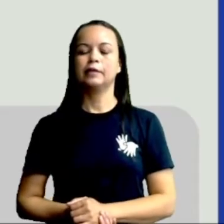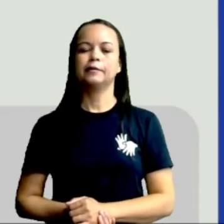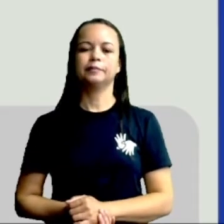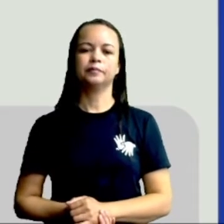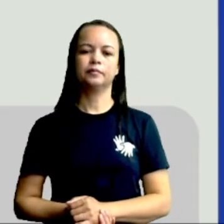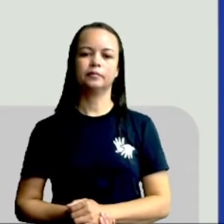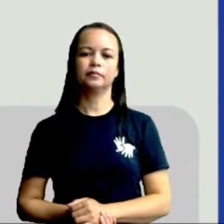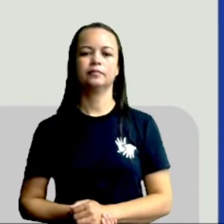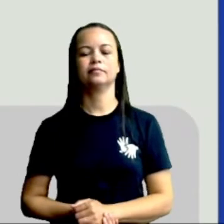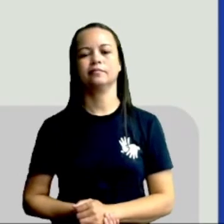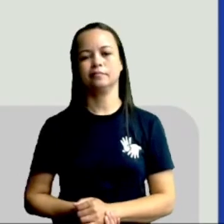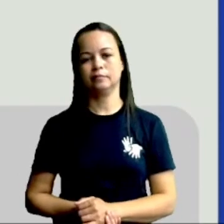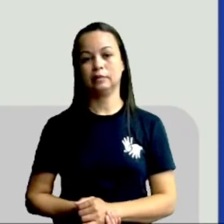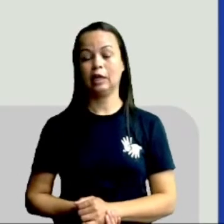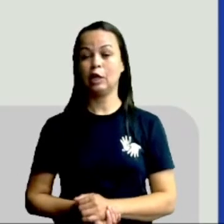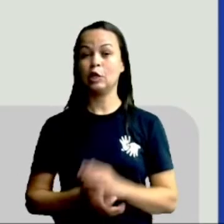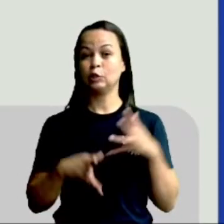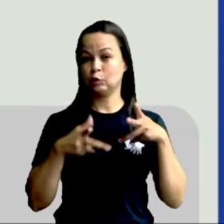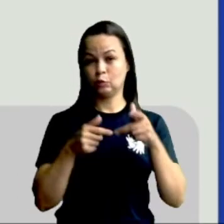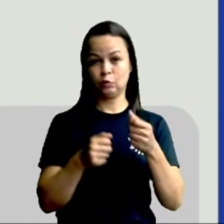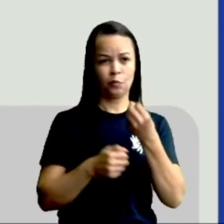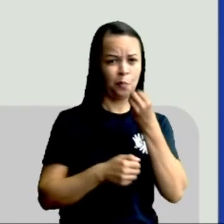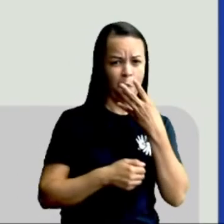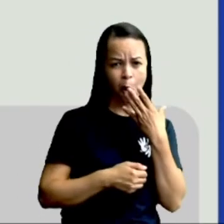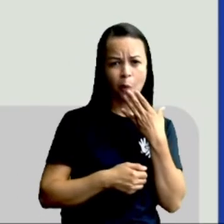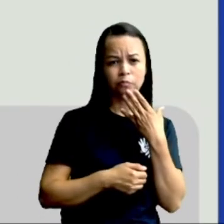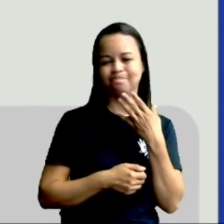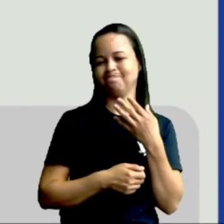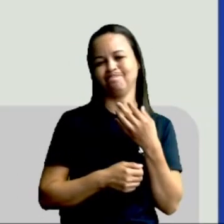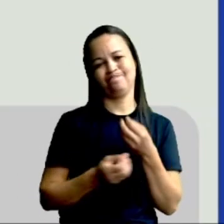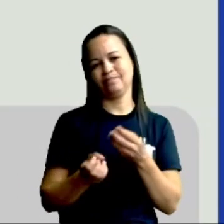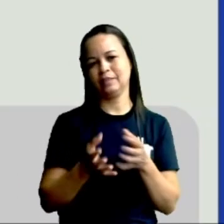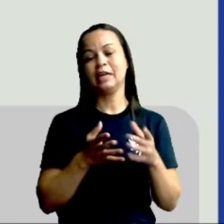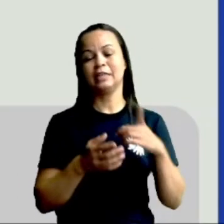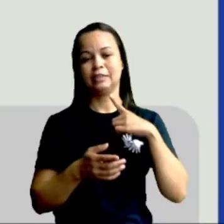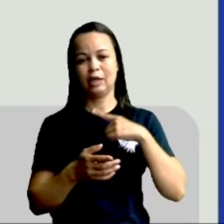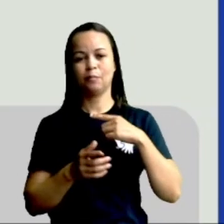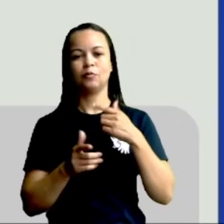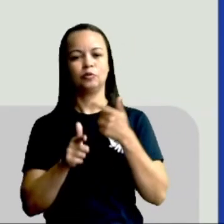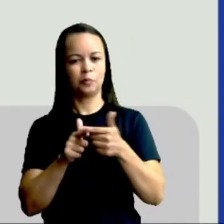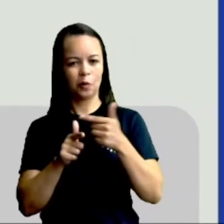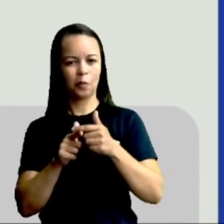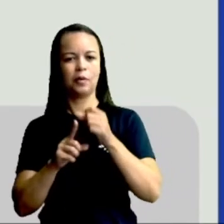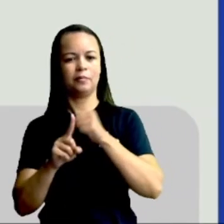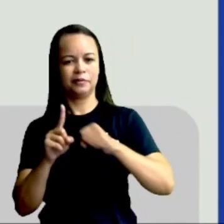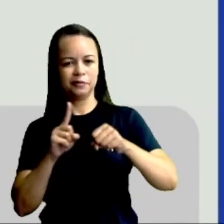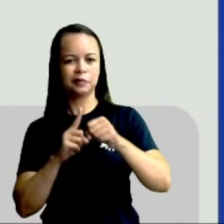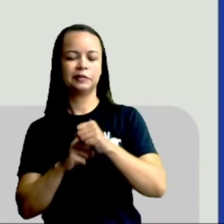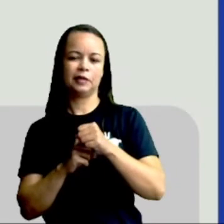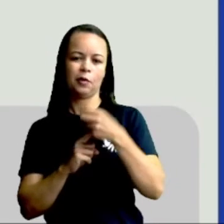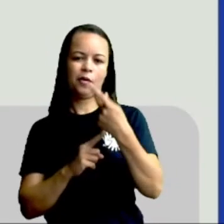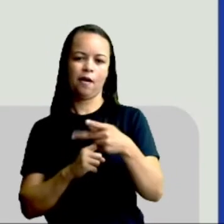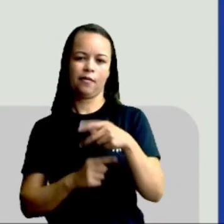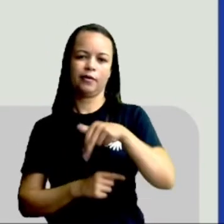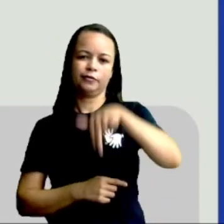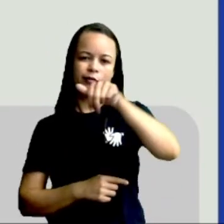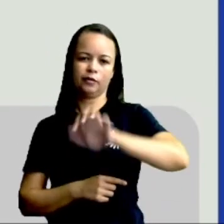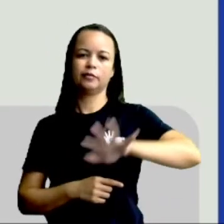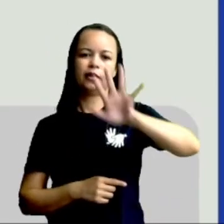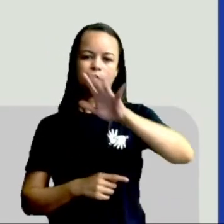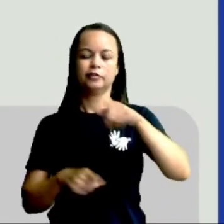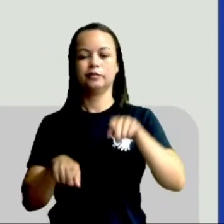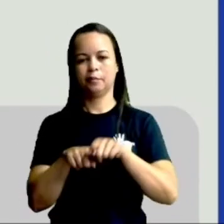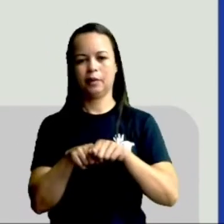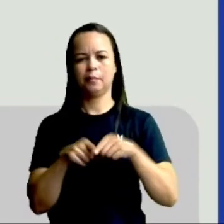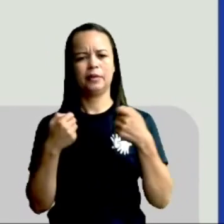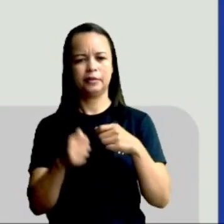Temos também, não, nem tudo é mar de rosas. Temos alguns problemas sociais dentro do nosso Nordeste também, que a gente não pode deixar de pensar neles.